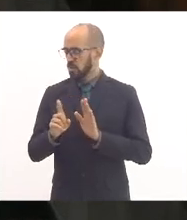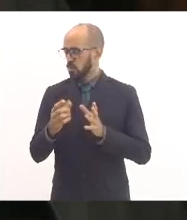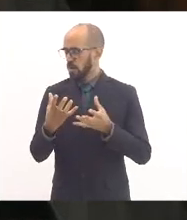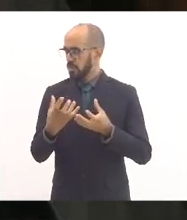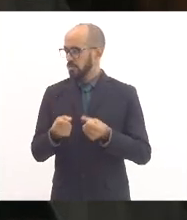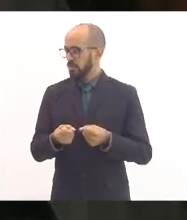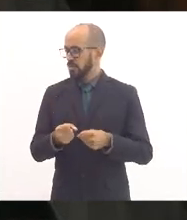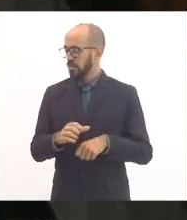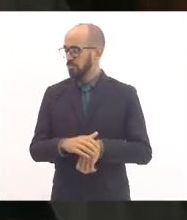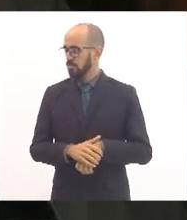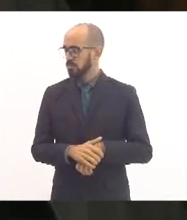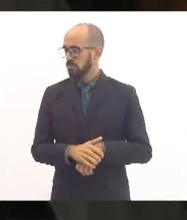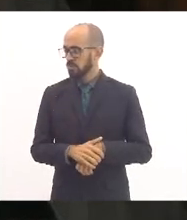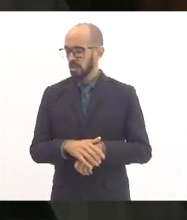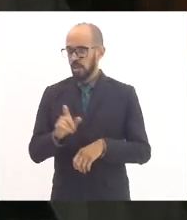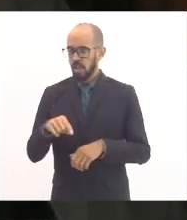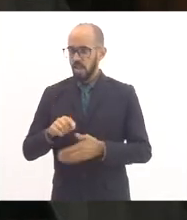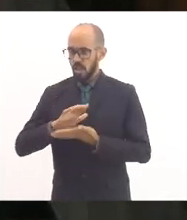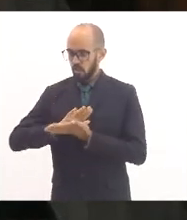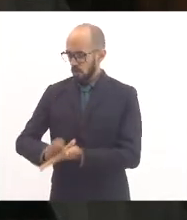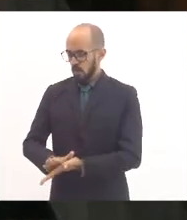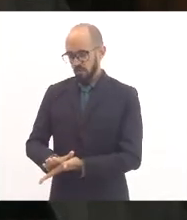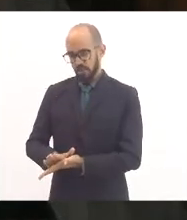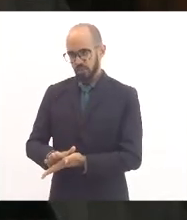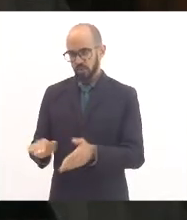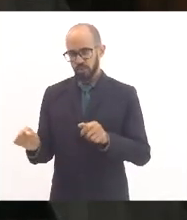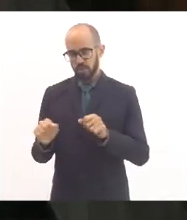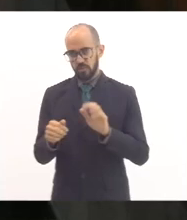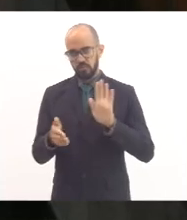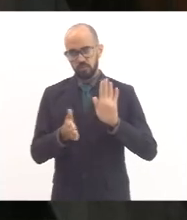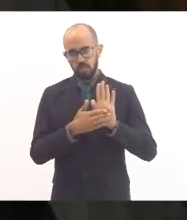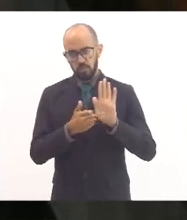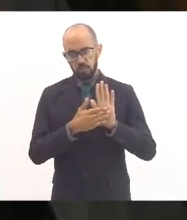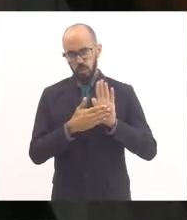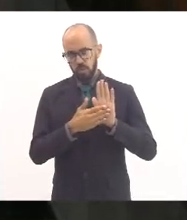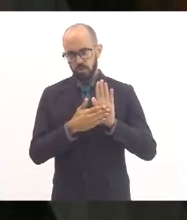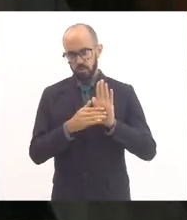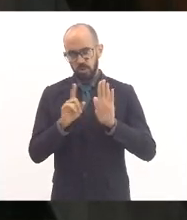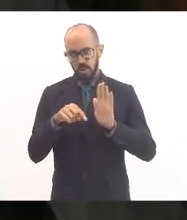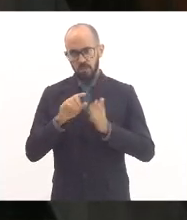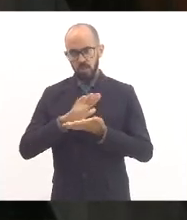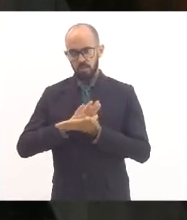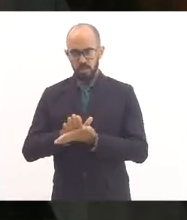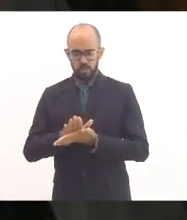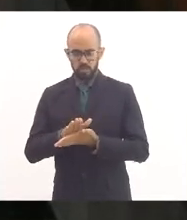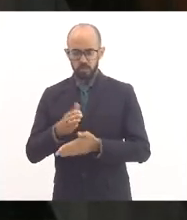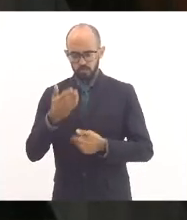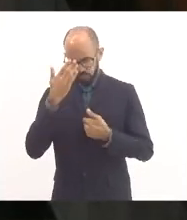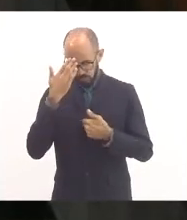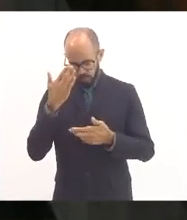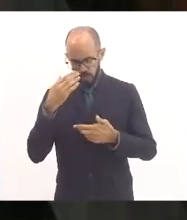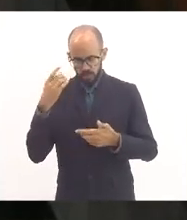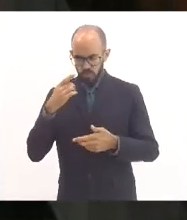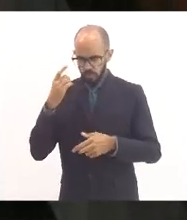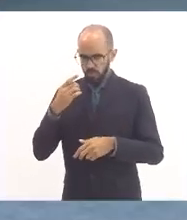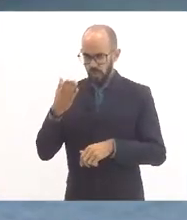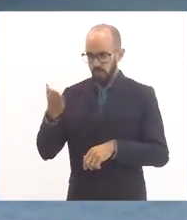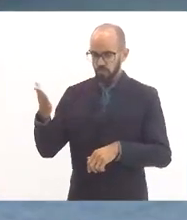é uma humilhação o que propuseram para nós é uma humilhação Muito obrigado